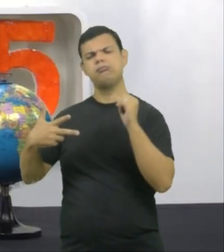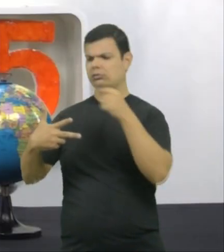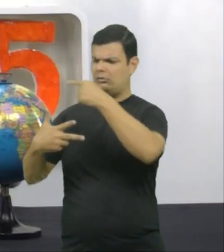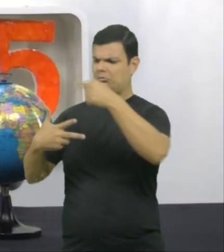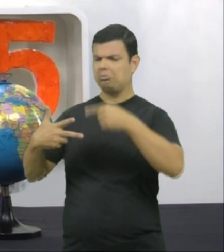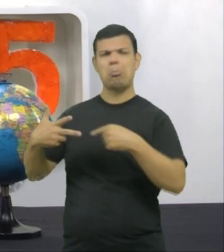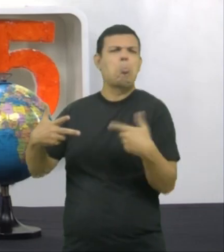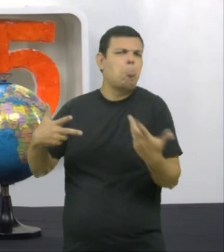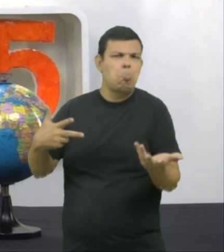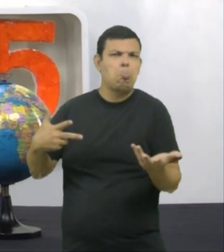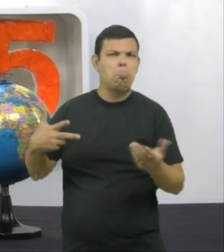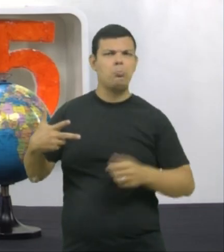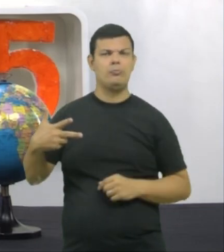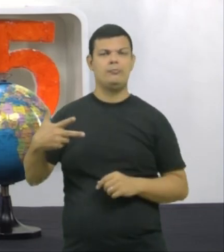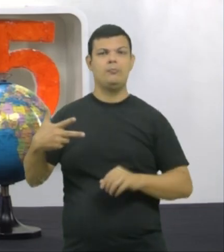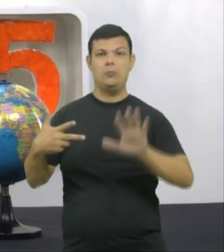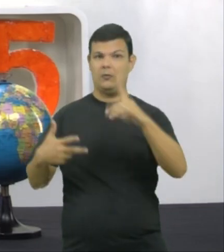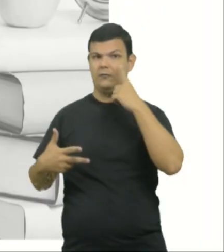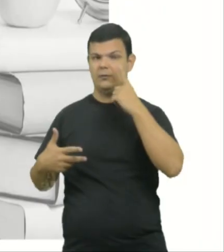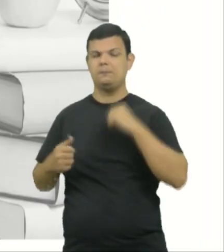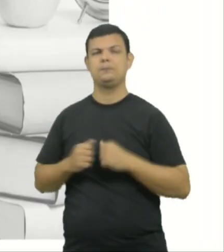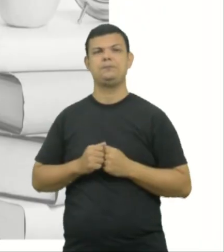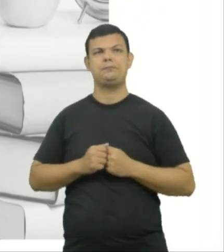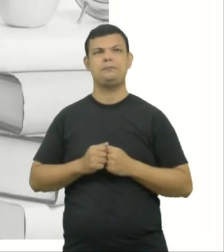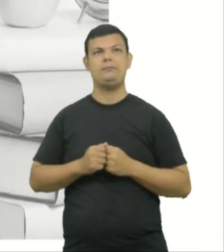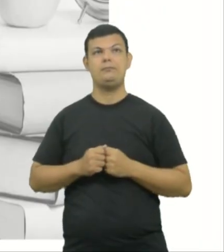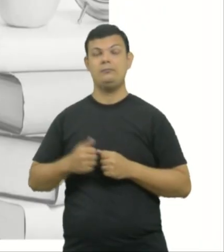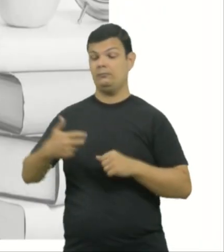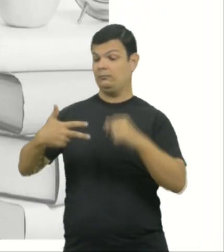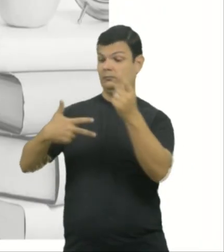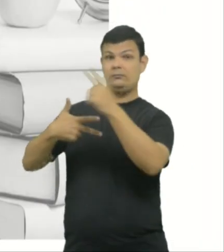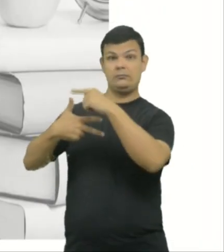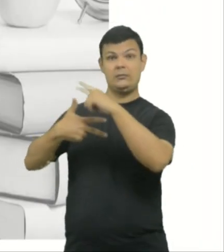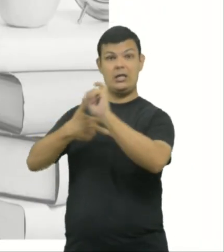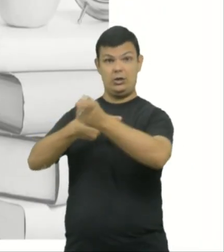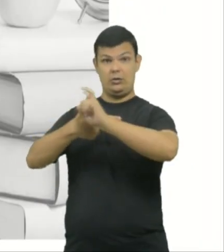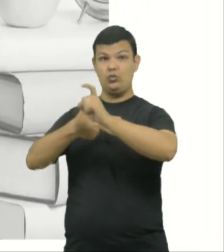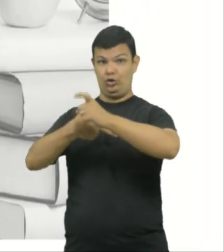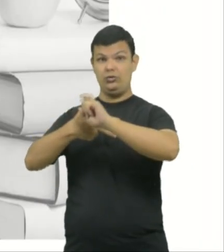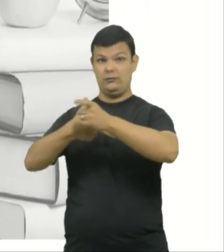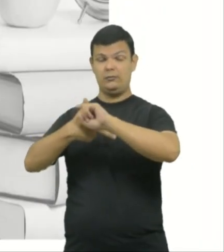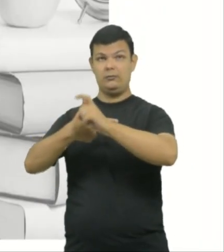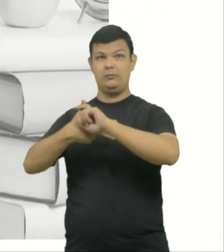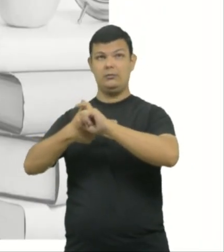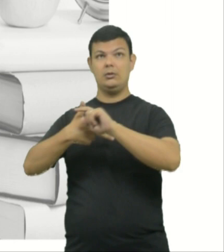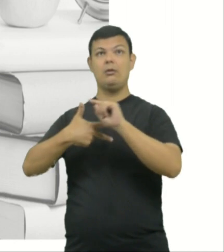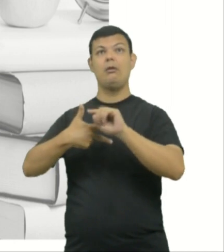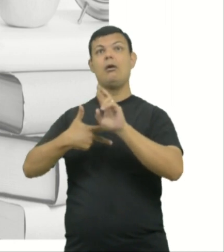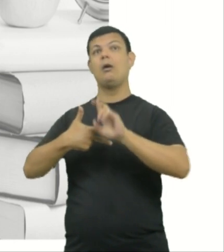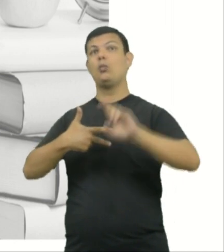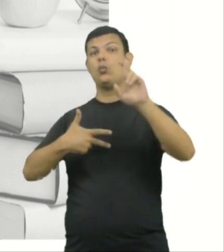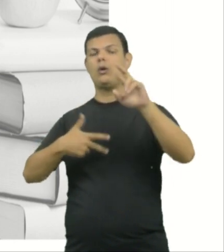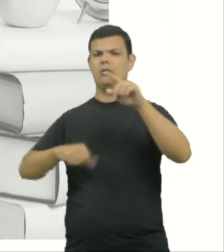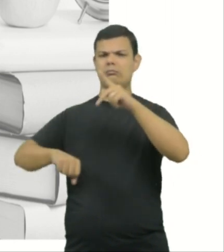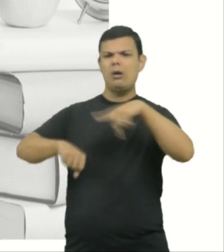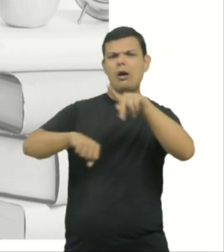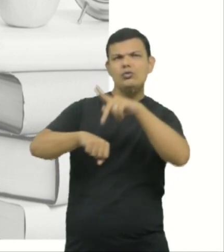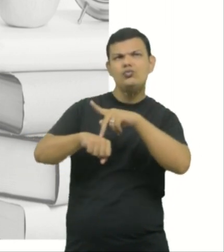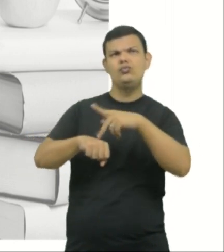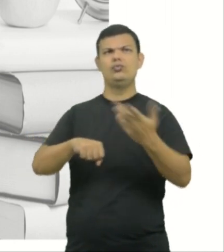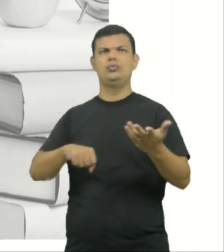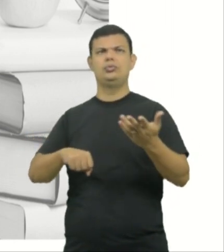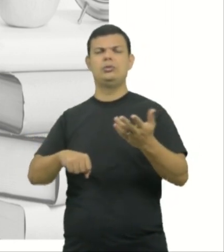cada um desses poderes? Olha lá no slide. O poder executivo é aquele que administra o